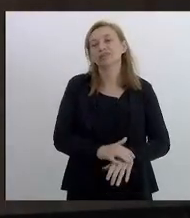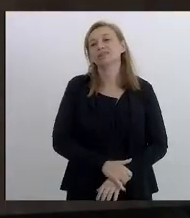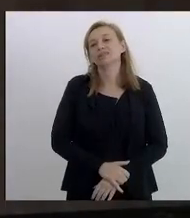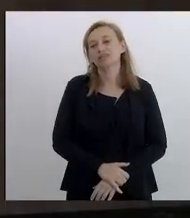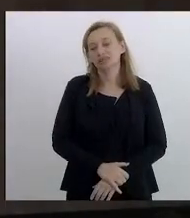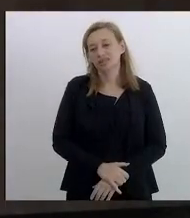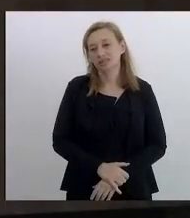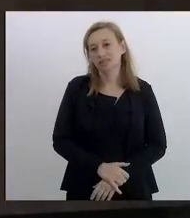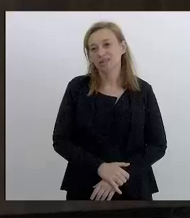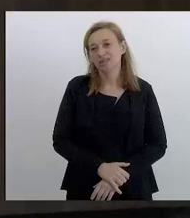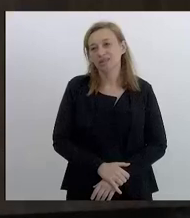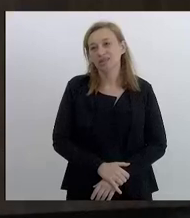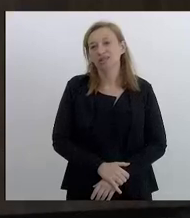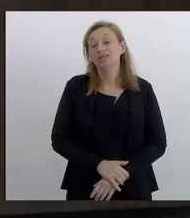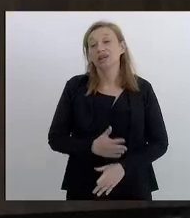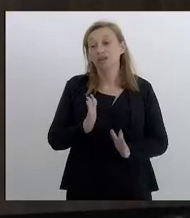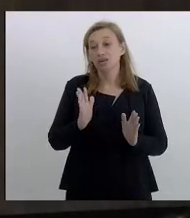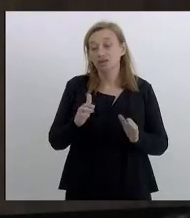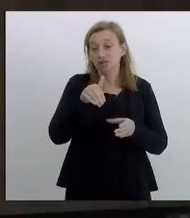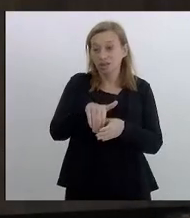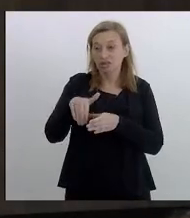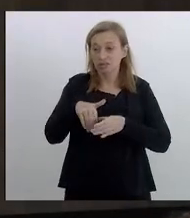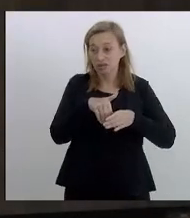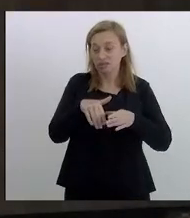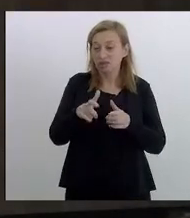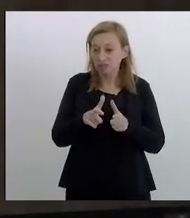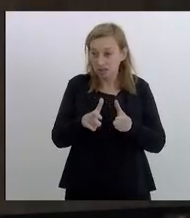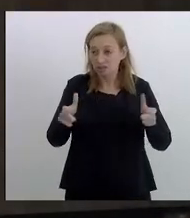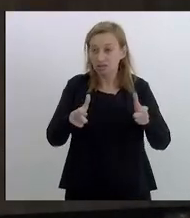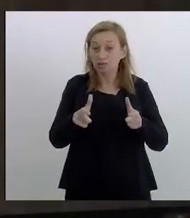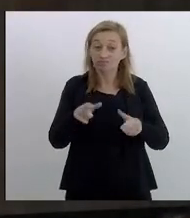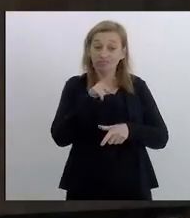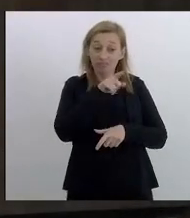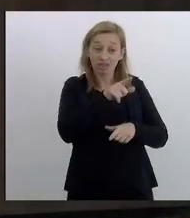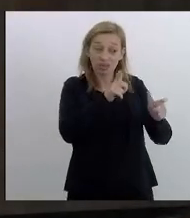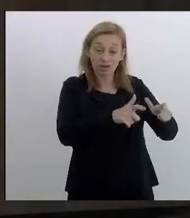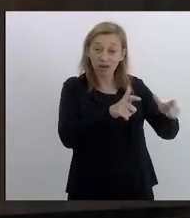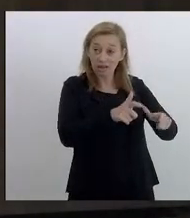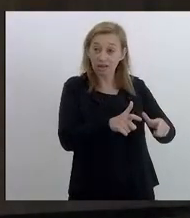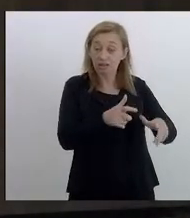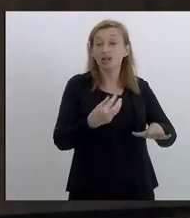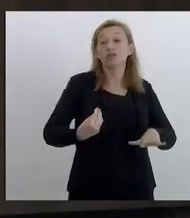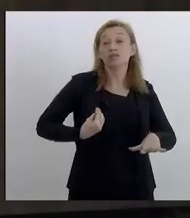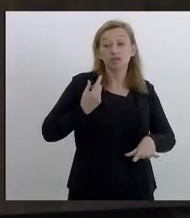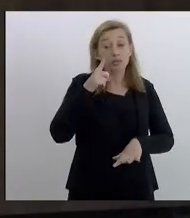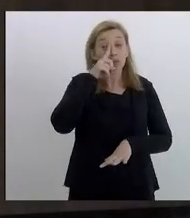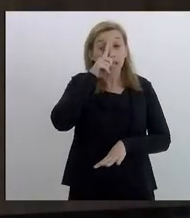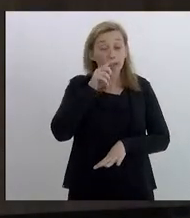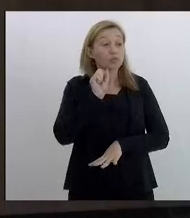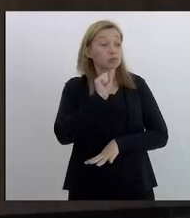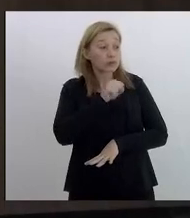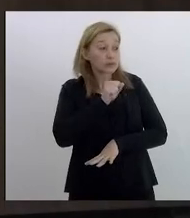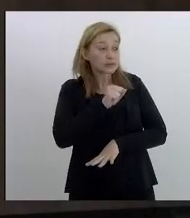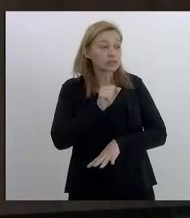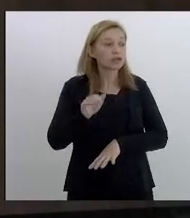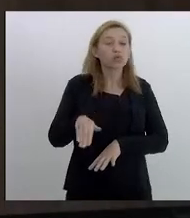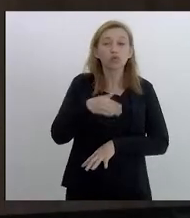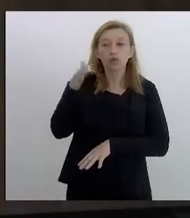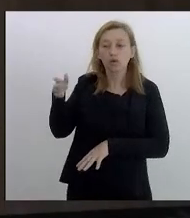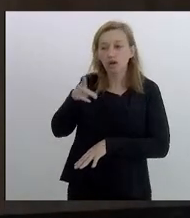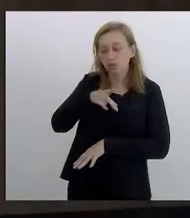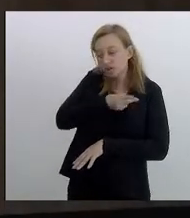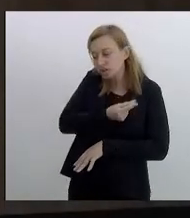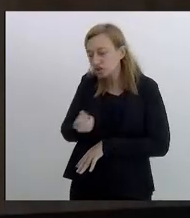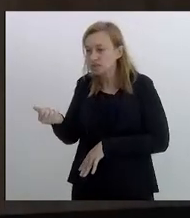Acabamos de fazer grandes votações duras ali e colocando até a nossa vida em risco do lado de fora quando